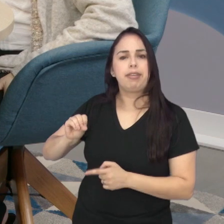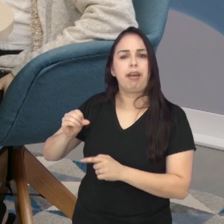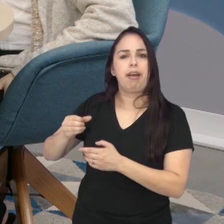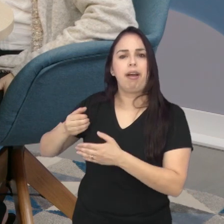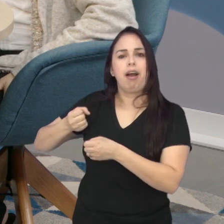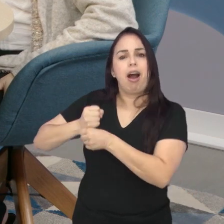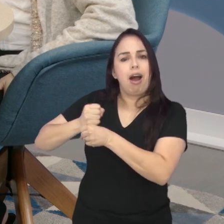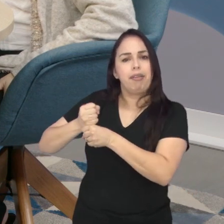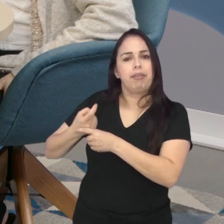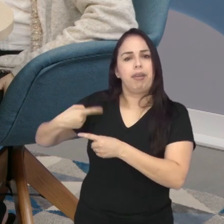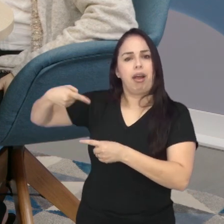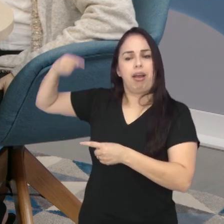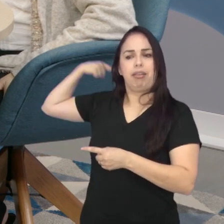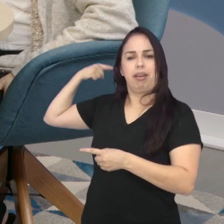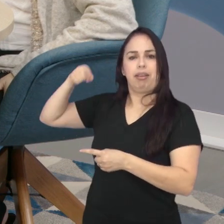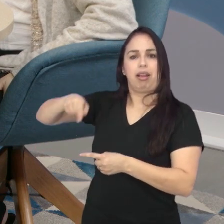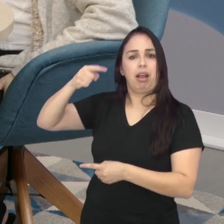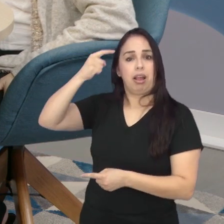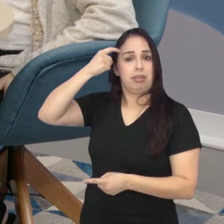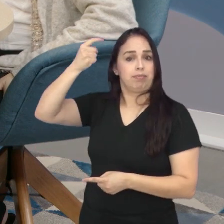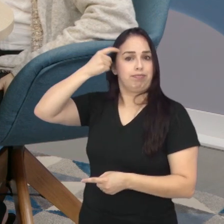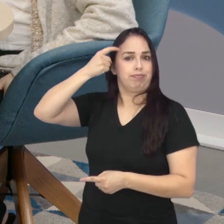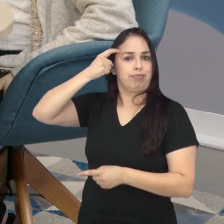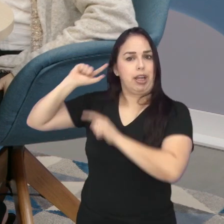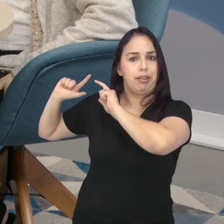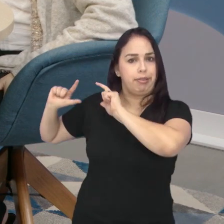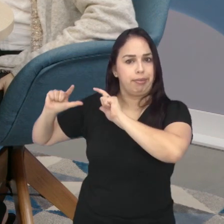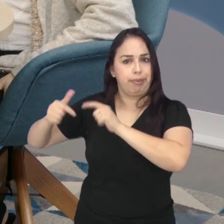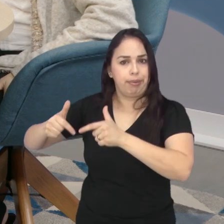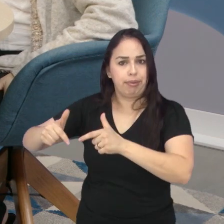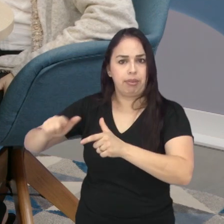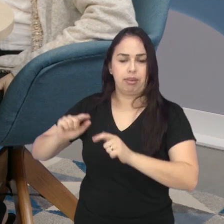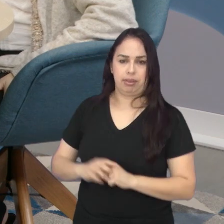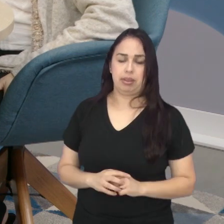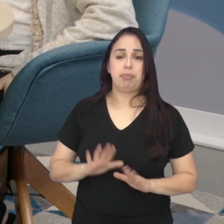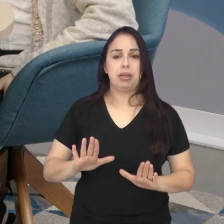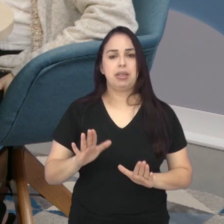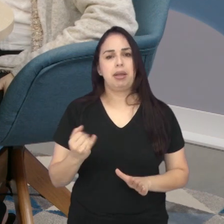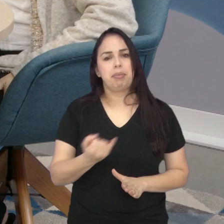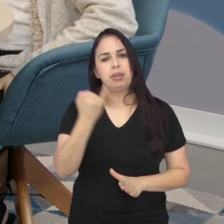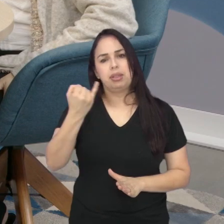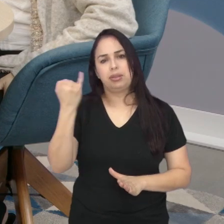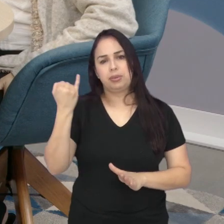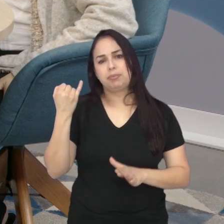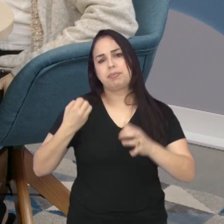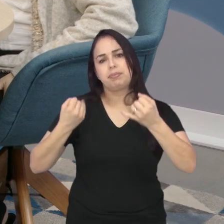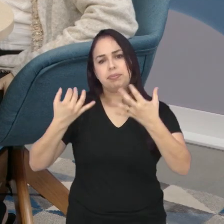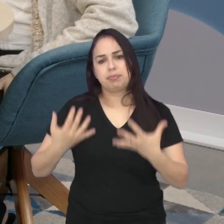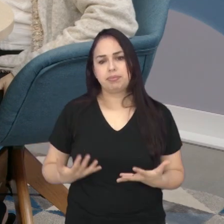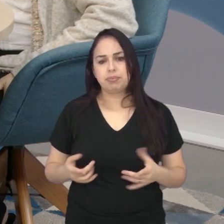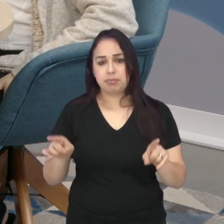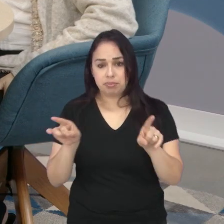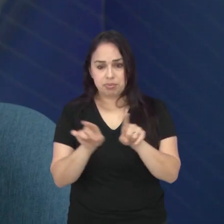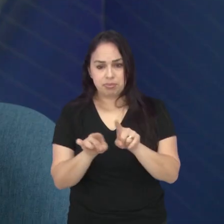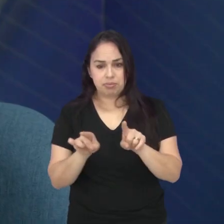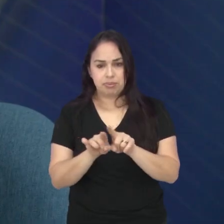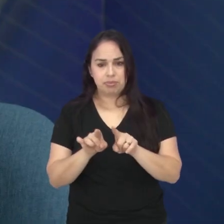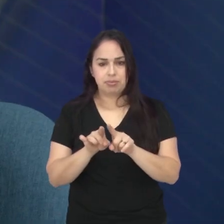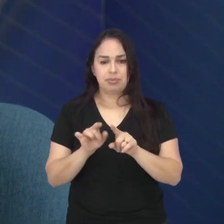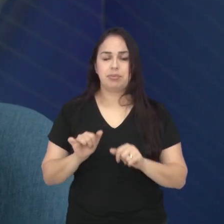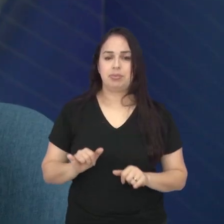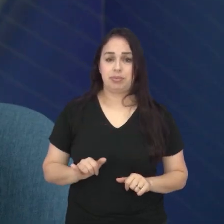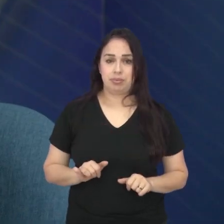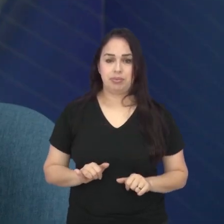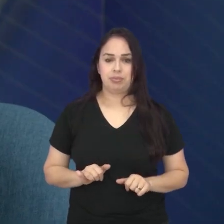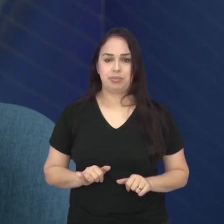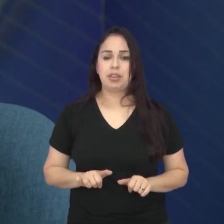Então, a pessoa também carrega aquilo. Eu acho que um ponto que é importante a gente tocar também, quando a gente fala do universo